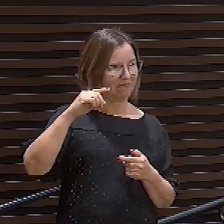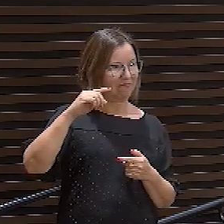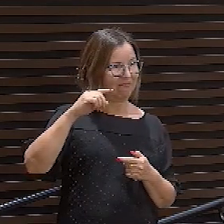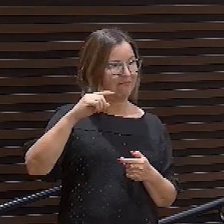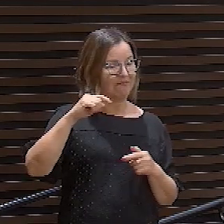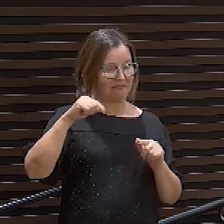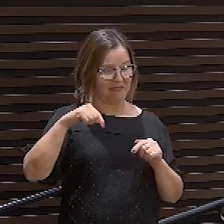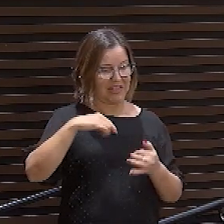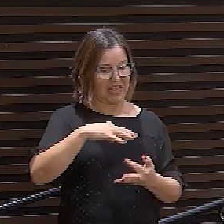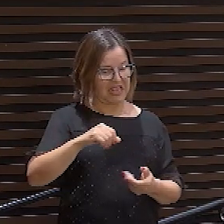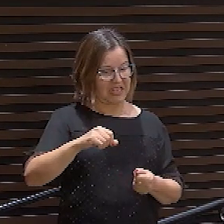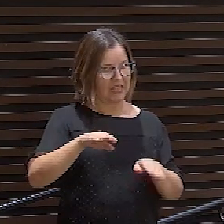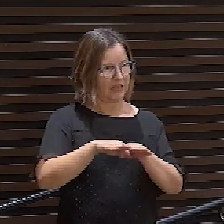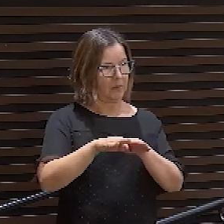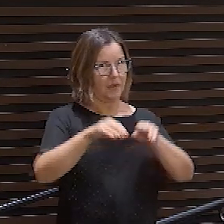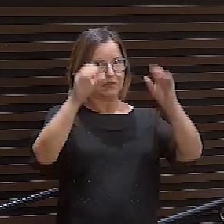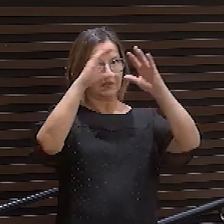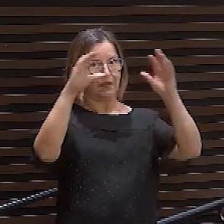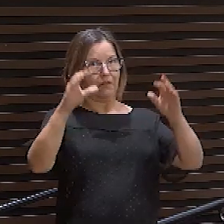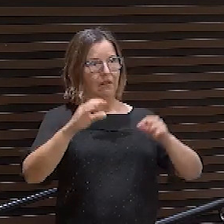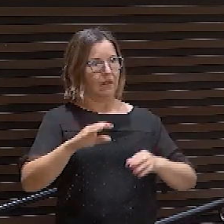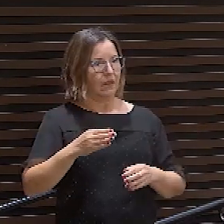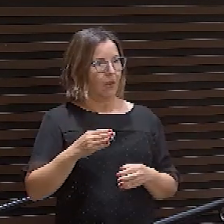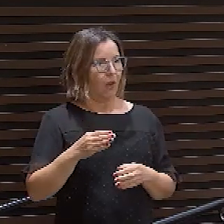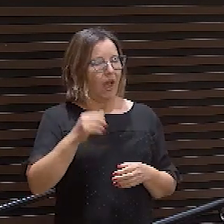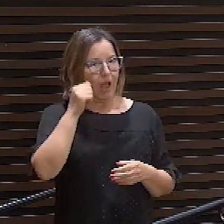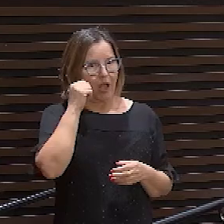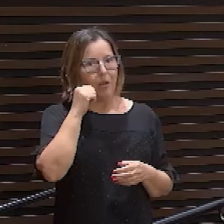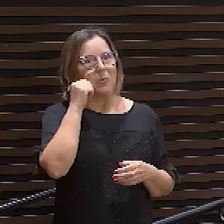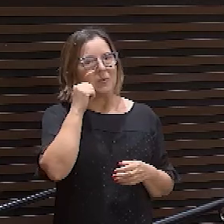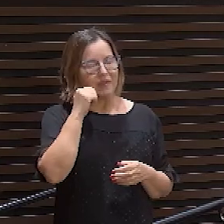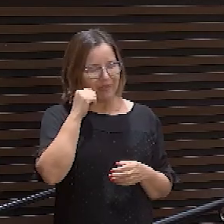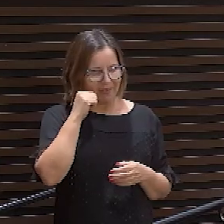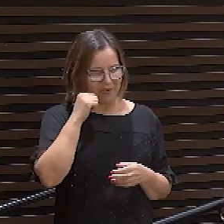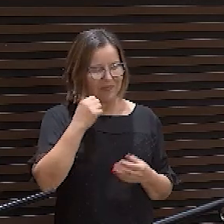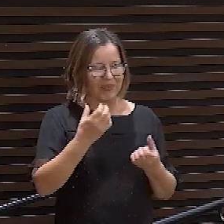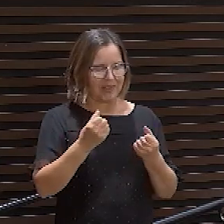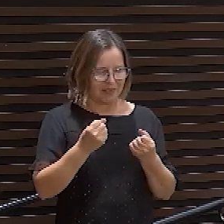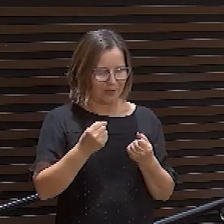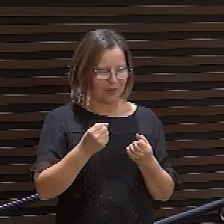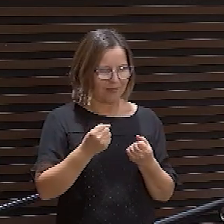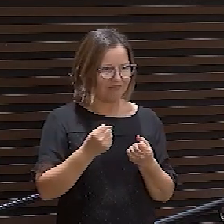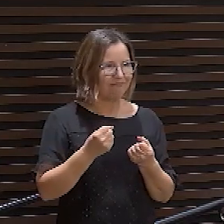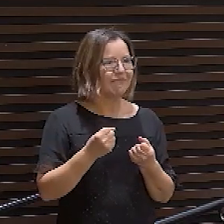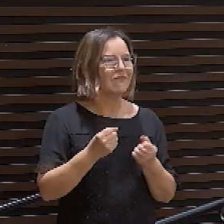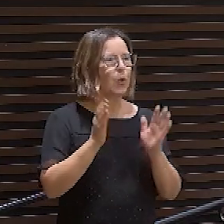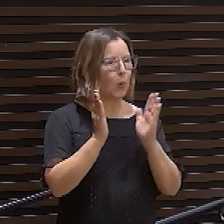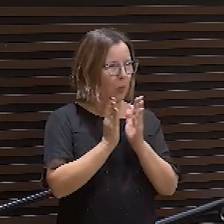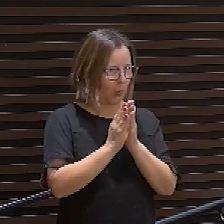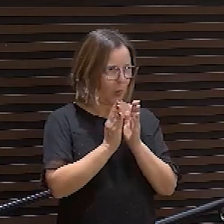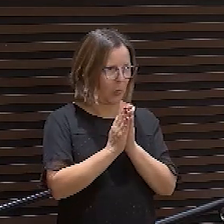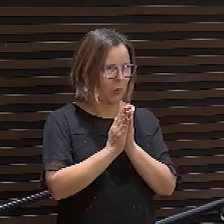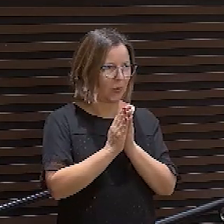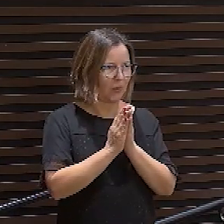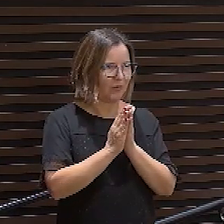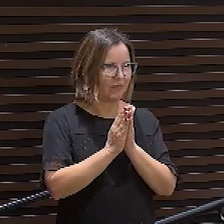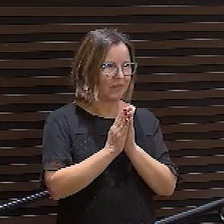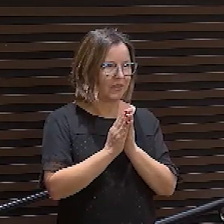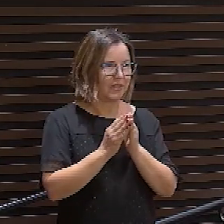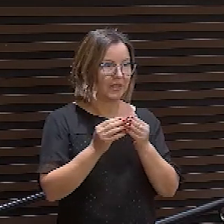E naquela hora ela entendeu e fez a oração de entrega para que desse e viesse.